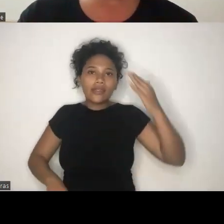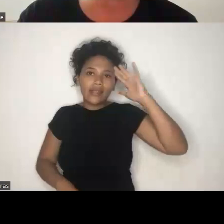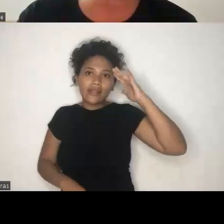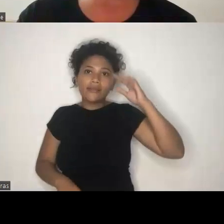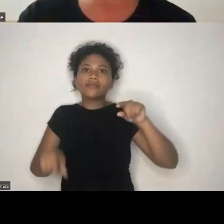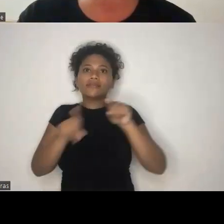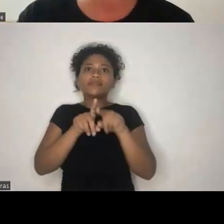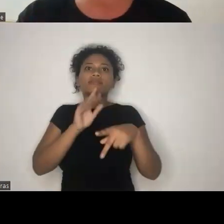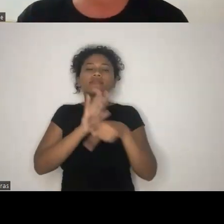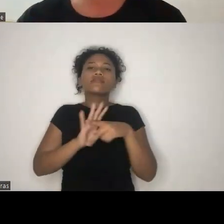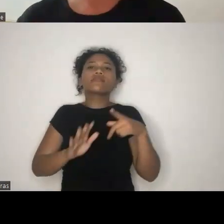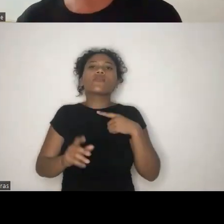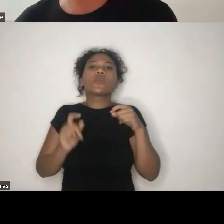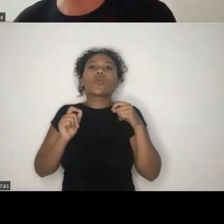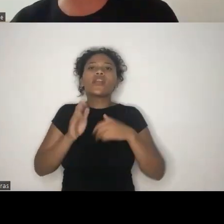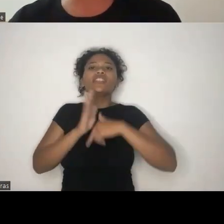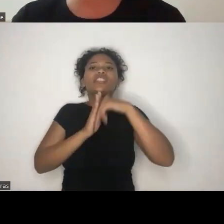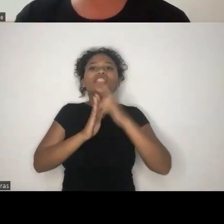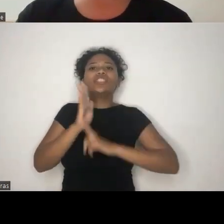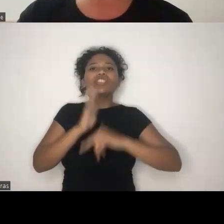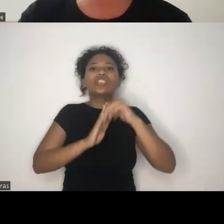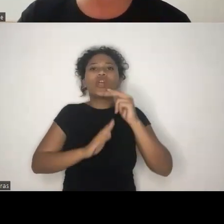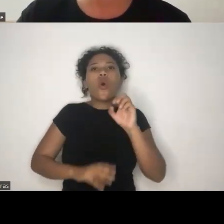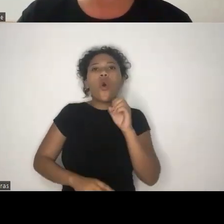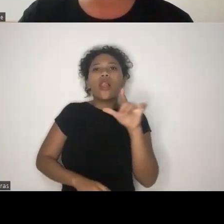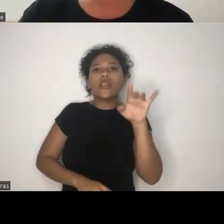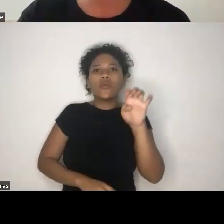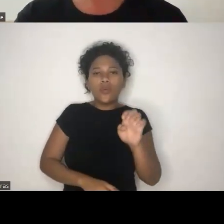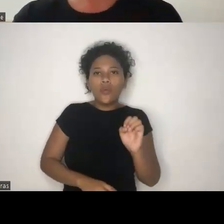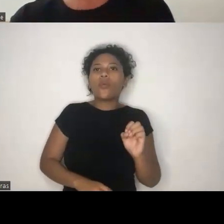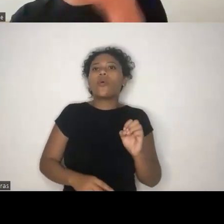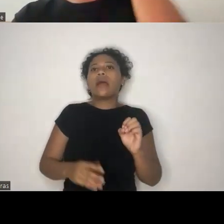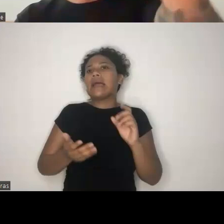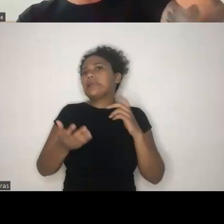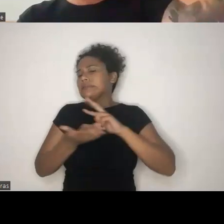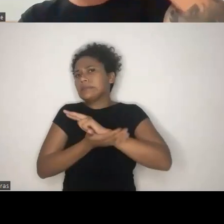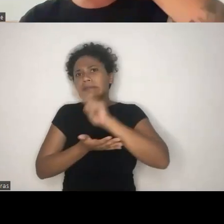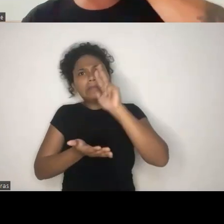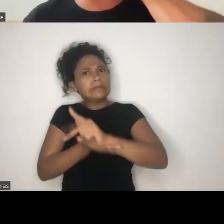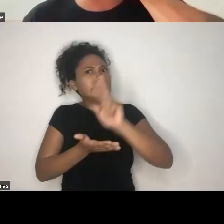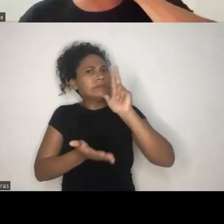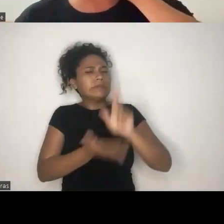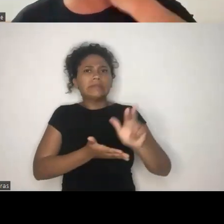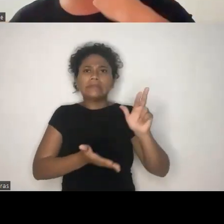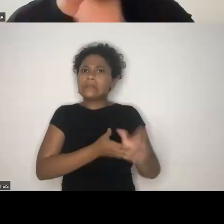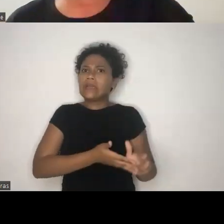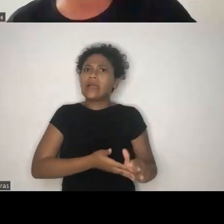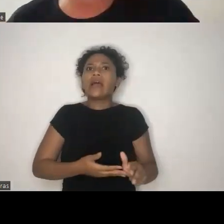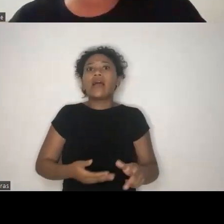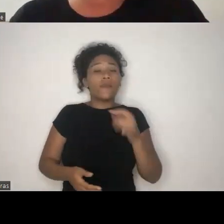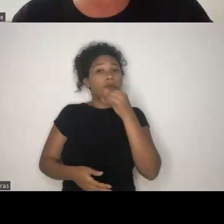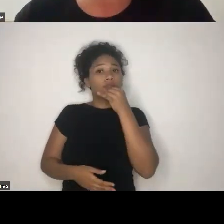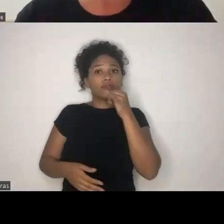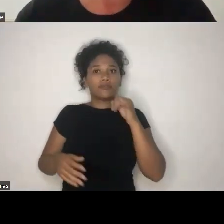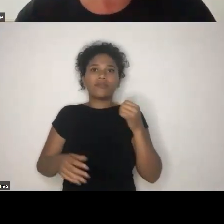primeiros exercícios com tinta óleo com pastel seco com pastel oleoso E aí esse daqui é com pastel oleoso aqui já era